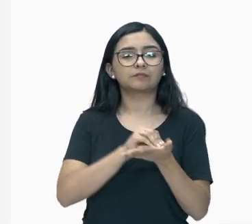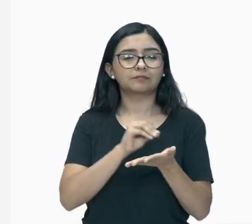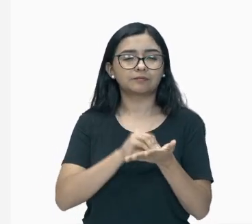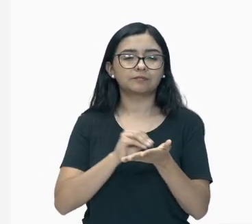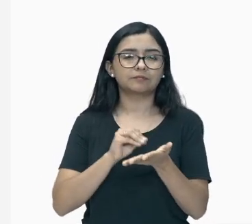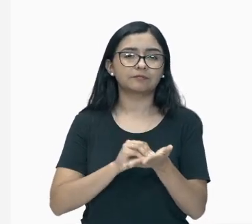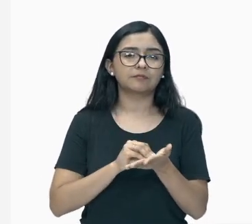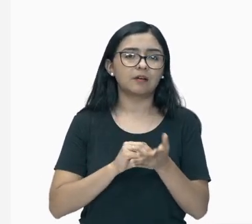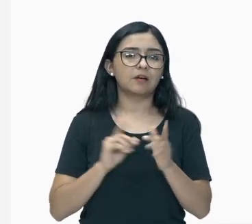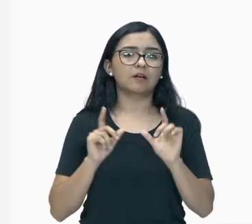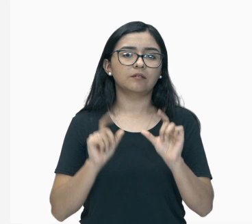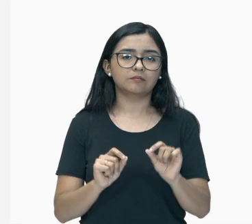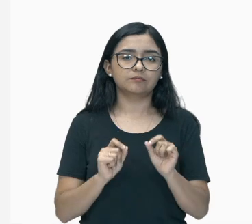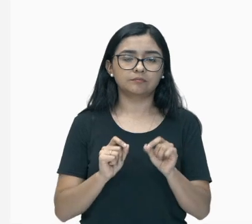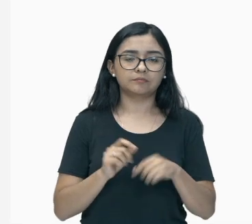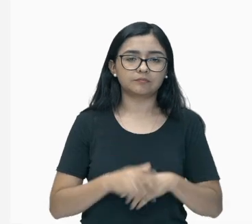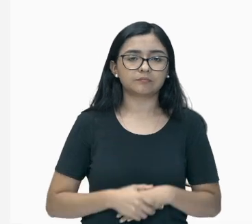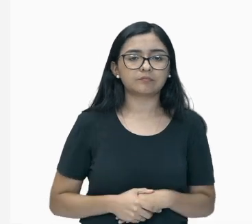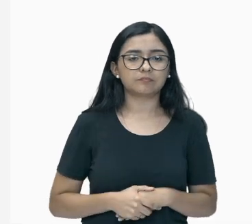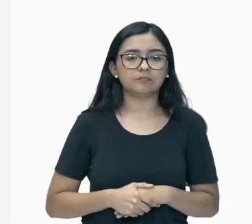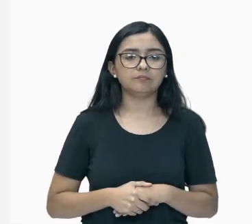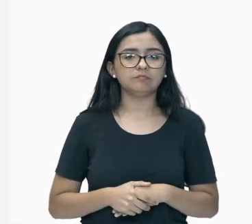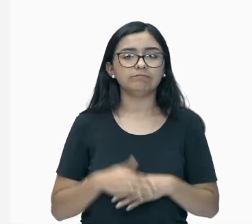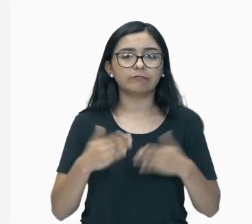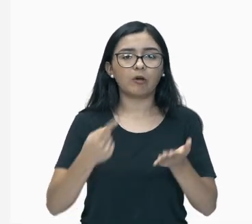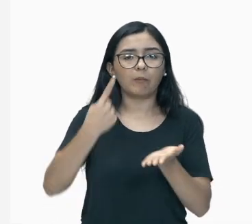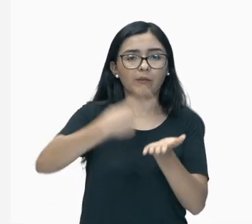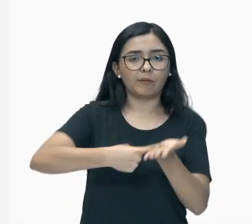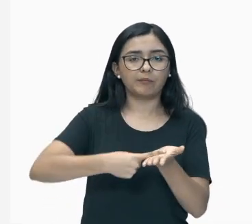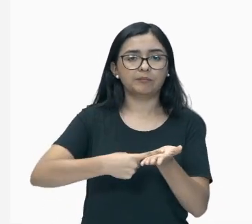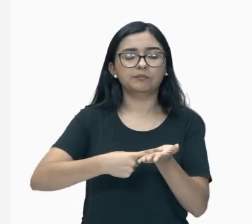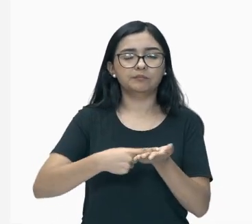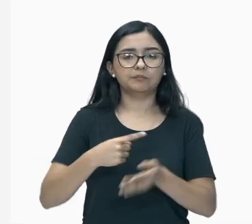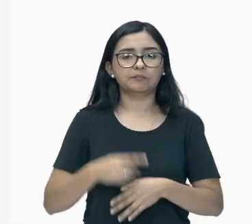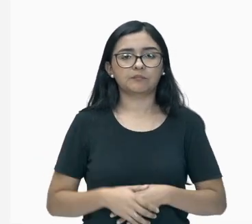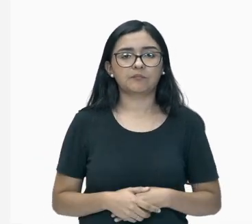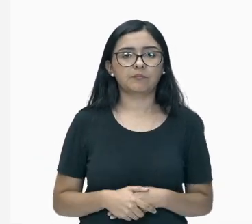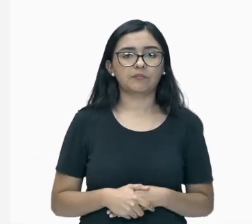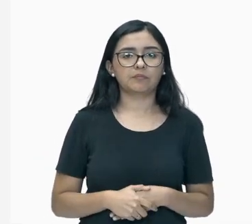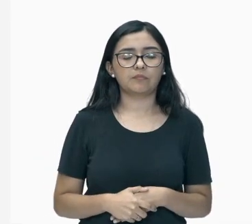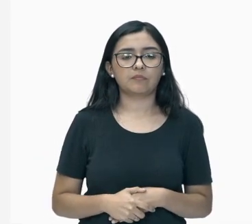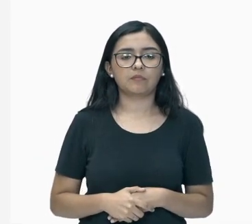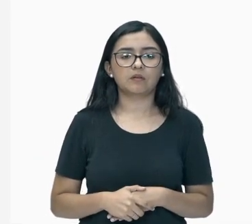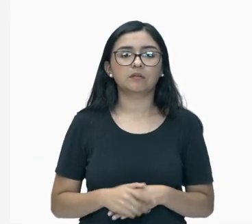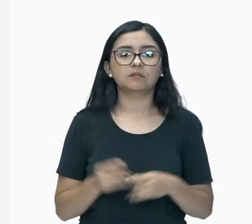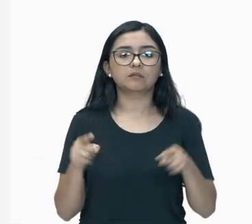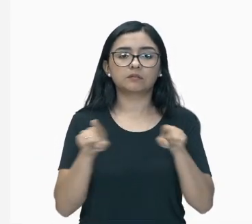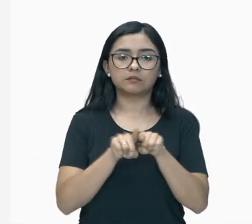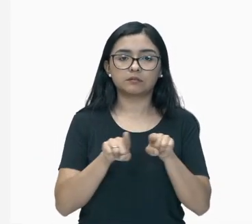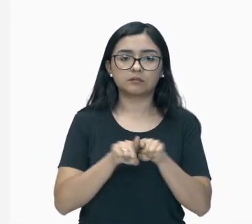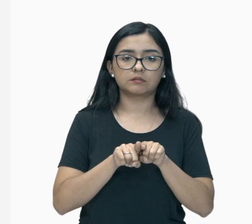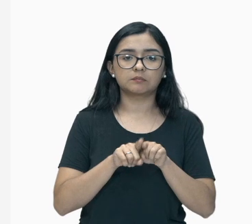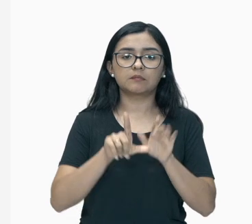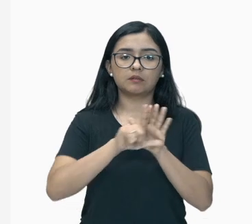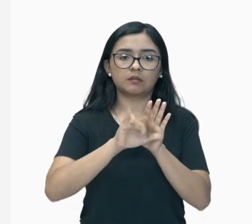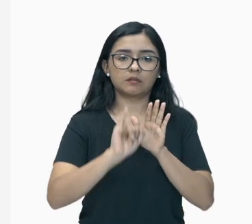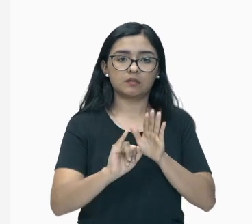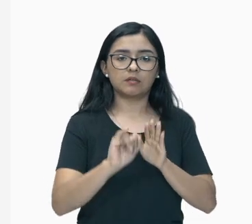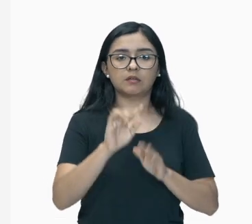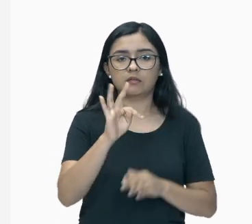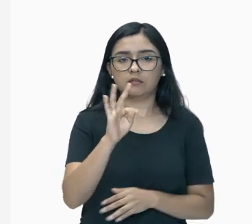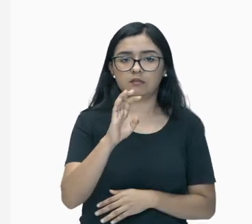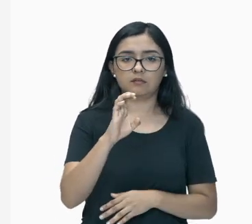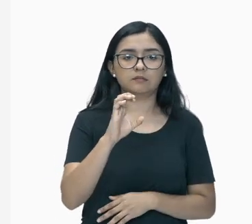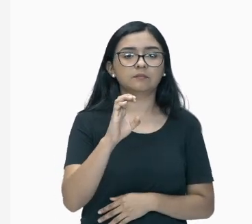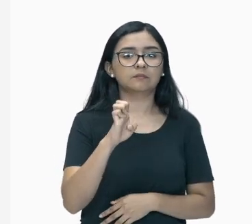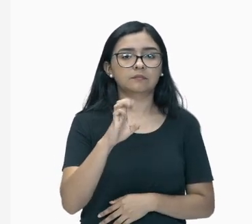habilidade, a inabilidade dos ingleses para negociar com os colonos. O outro ponto forte foi a lei do chá, né? A lei